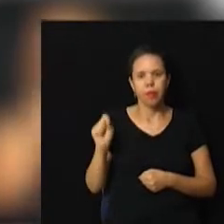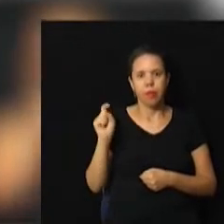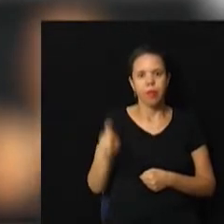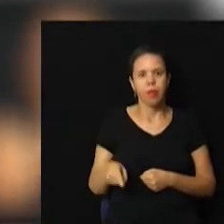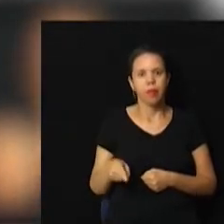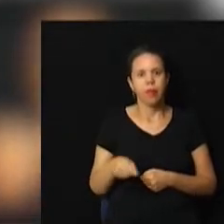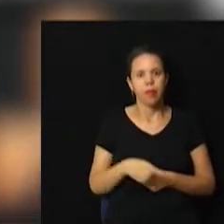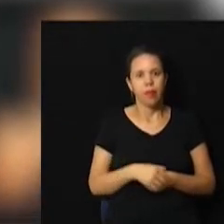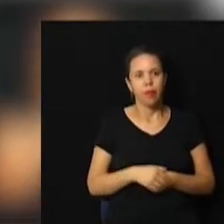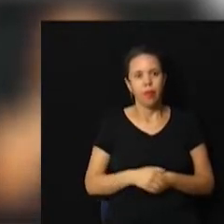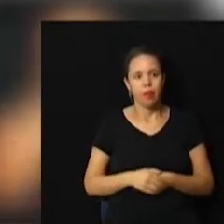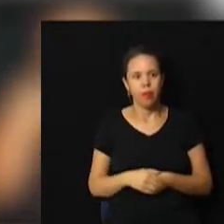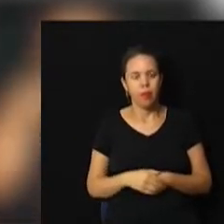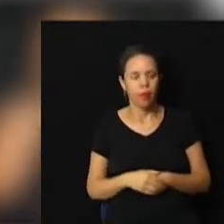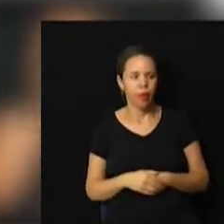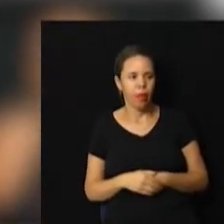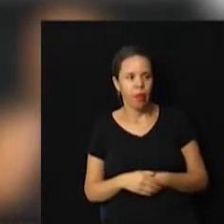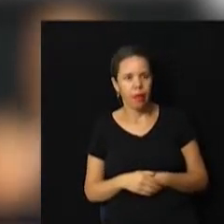4.661.118.000.